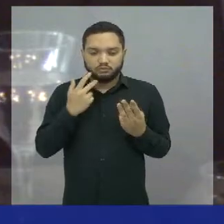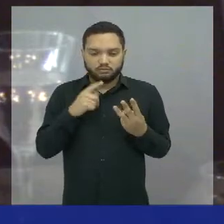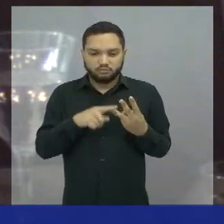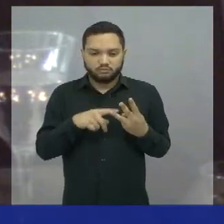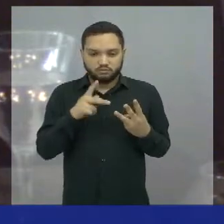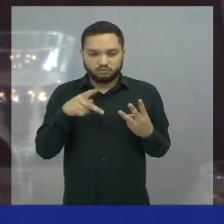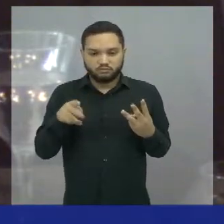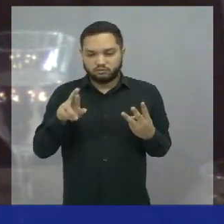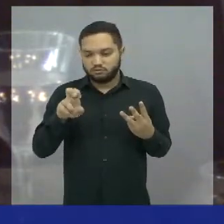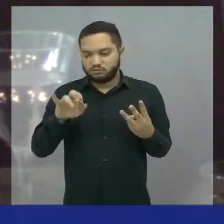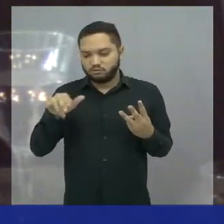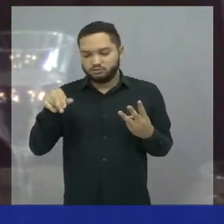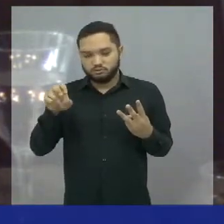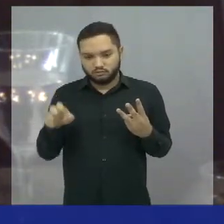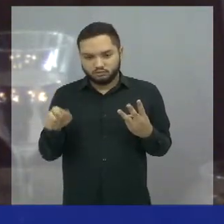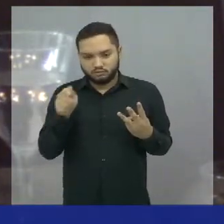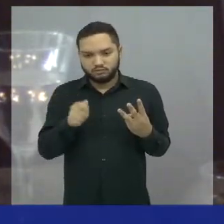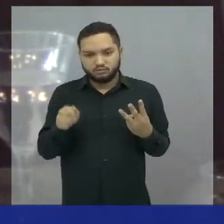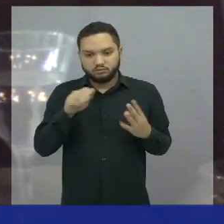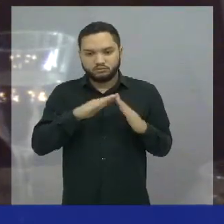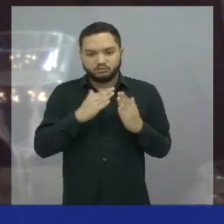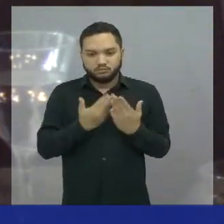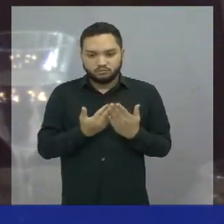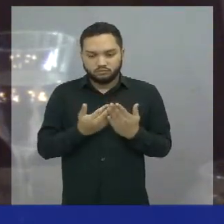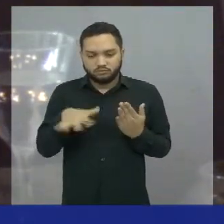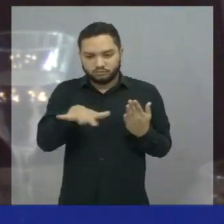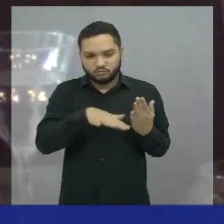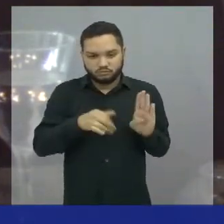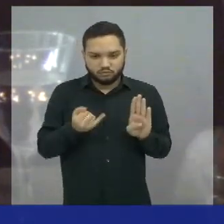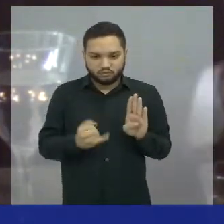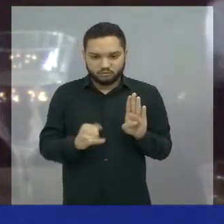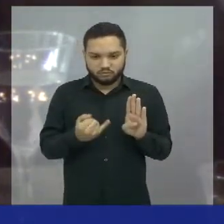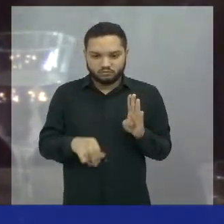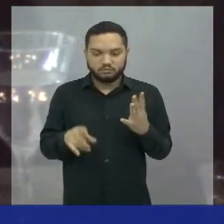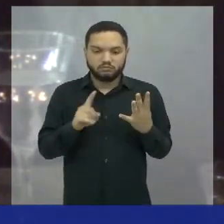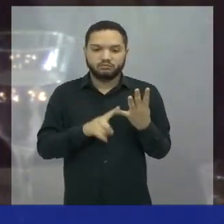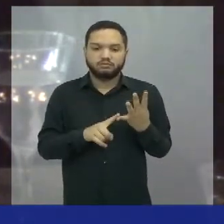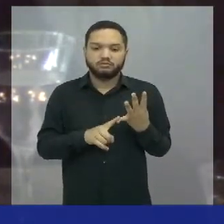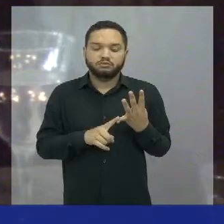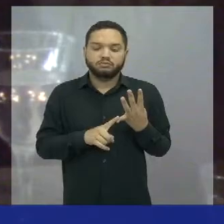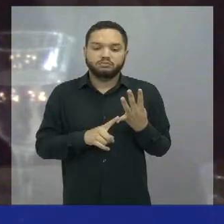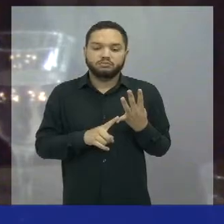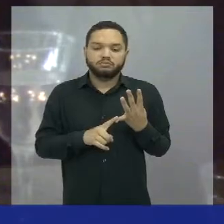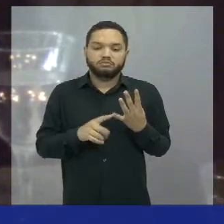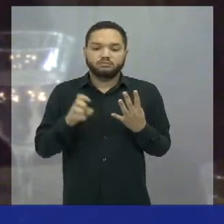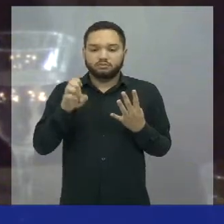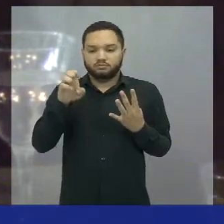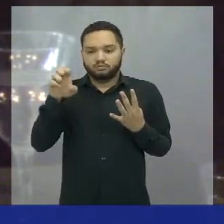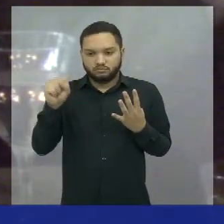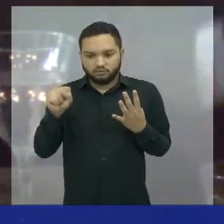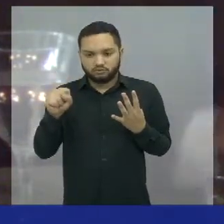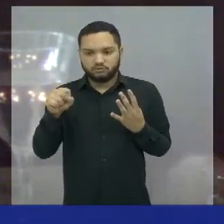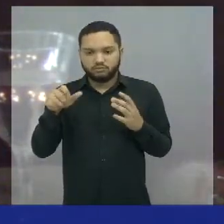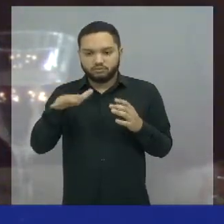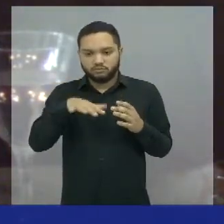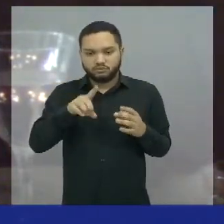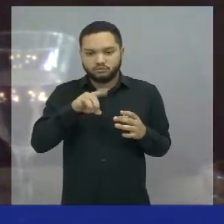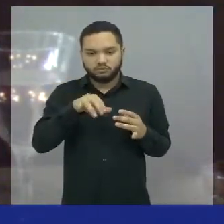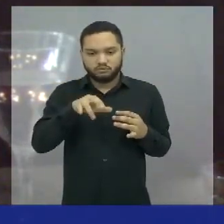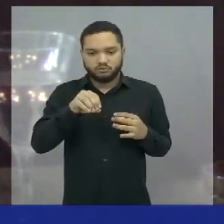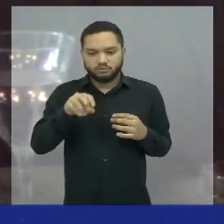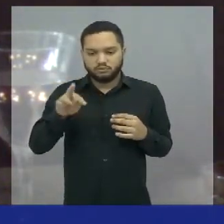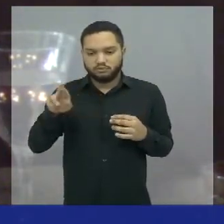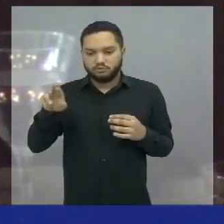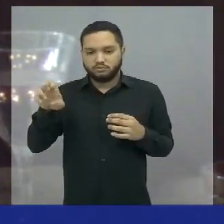professora Rejane, da Associação das Escolas do Bom Jardim, a representação das ex do Dionísio Torres e do senhor